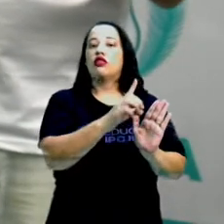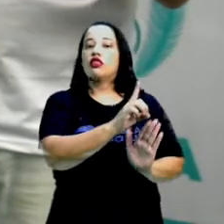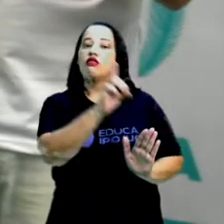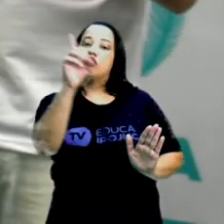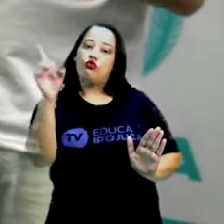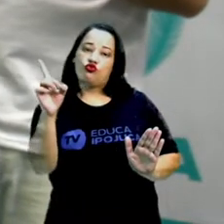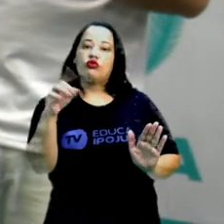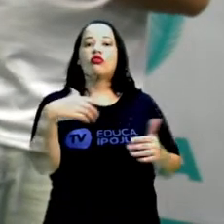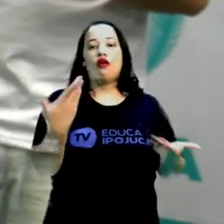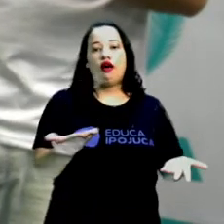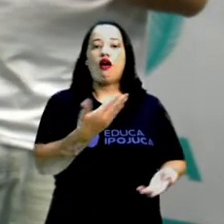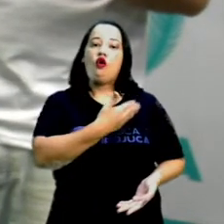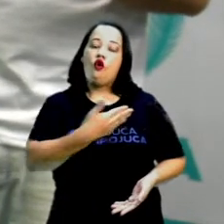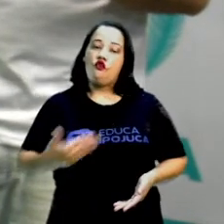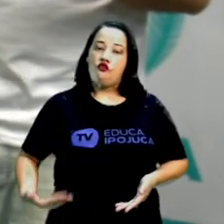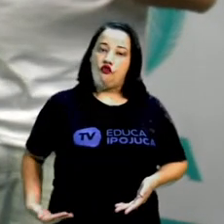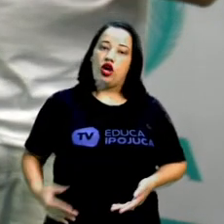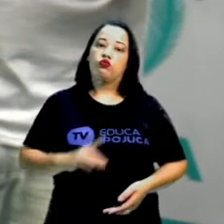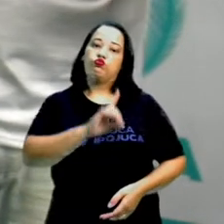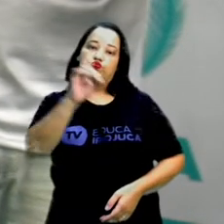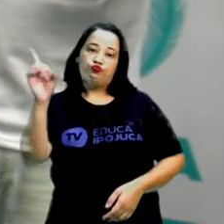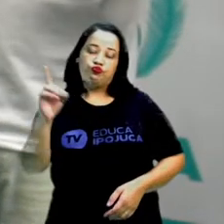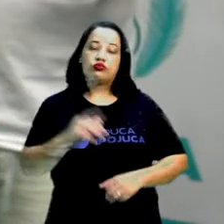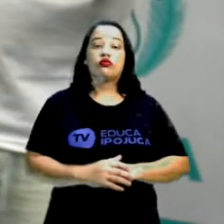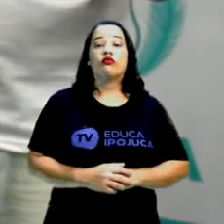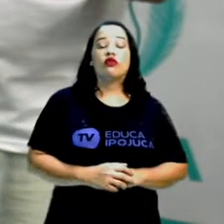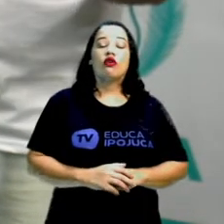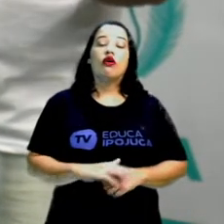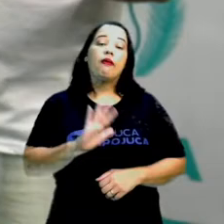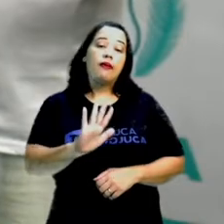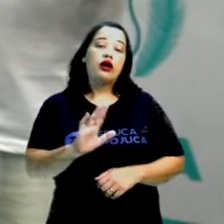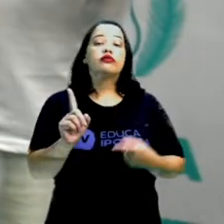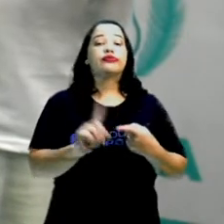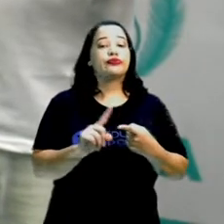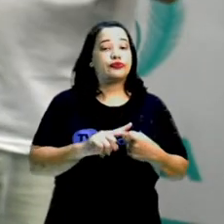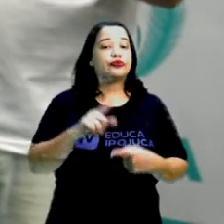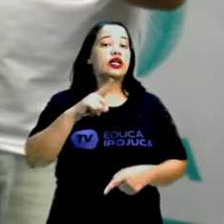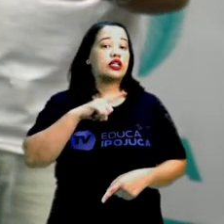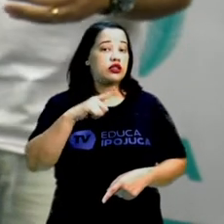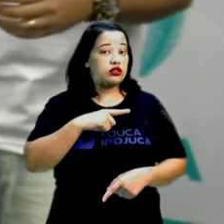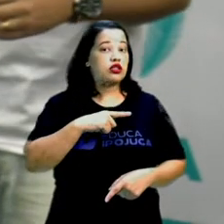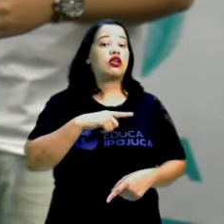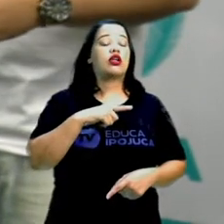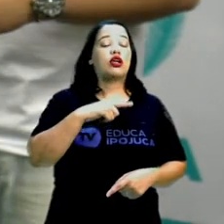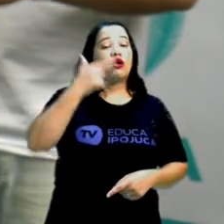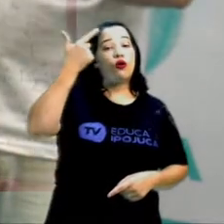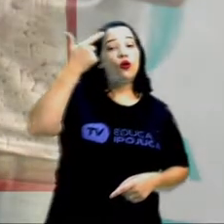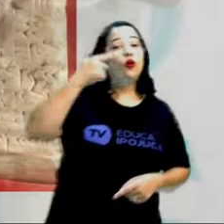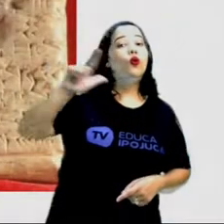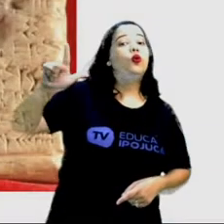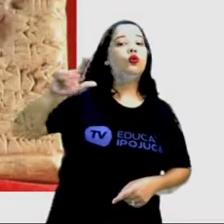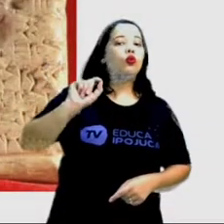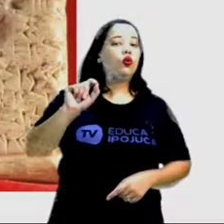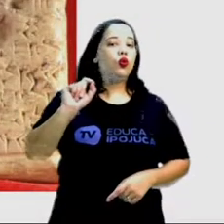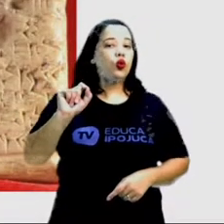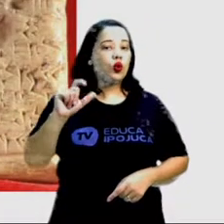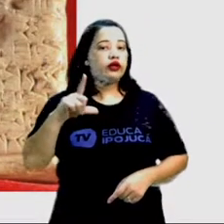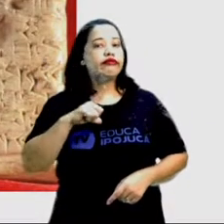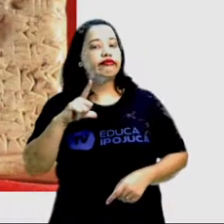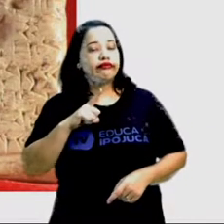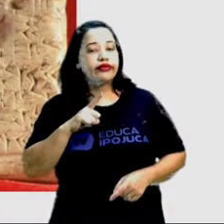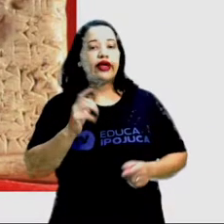governo teocrático. Você tinha, além dos reis, né, e imperadores, você também tinha